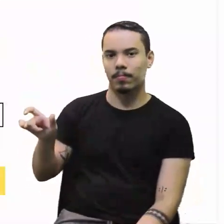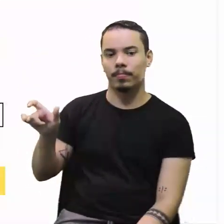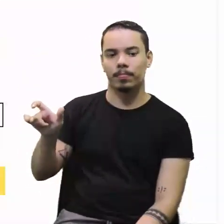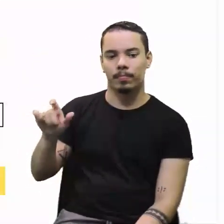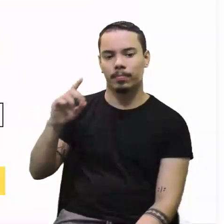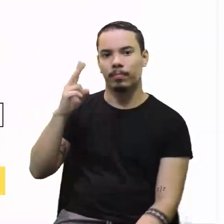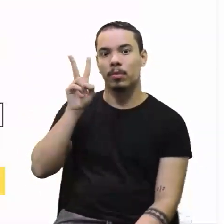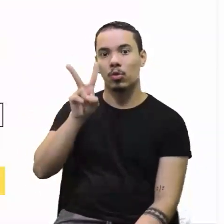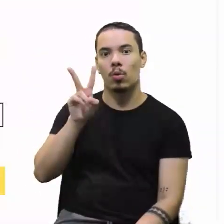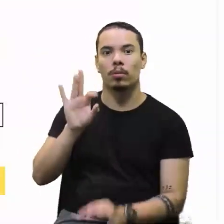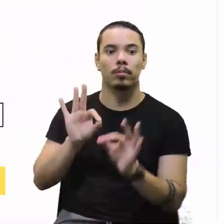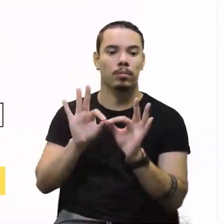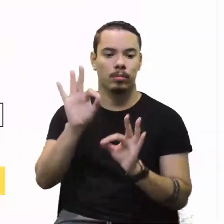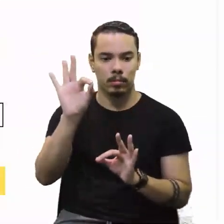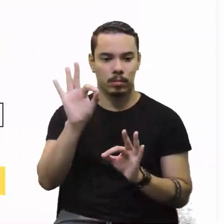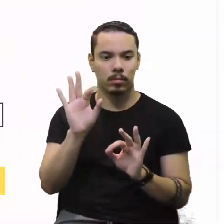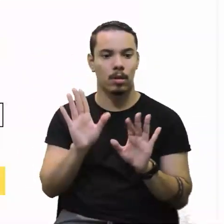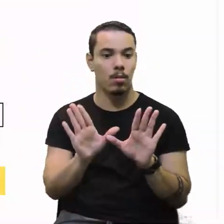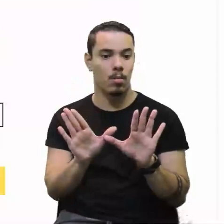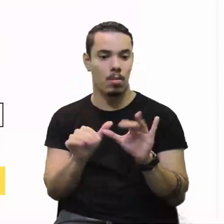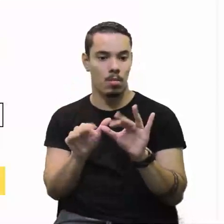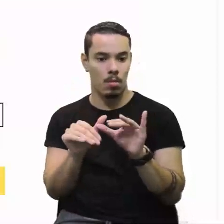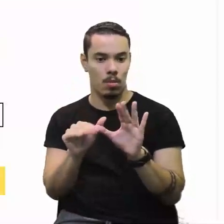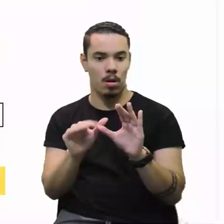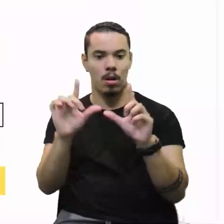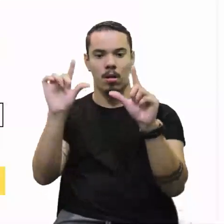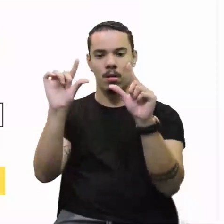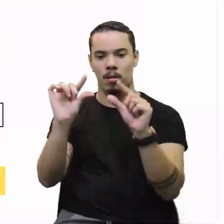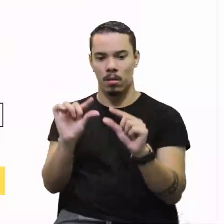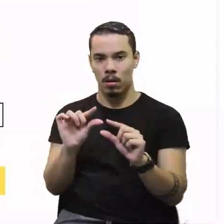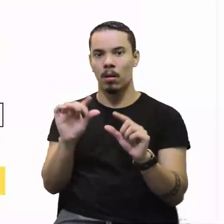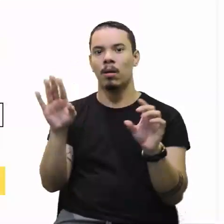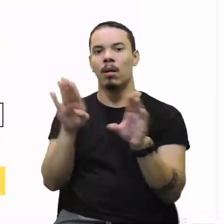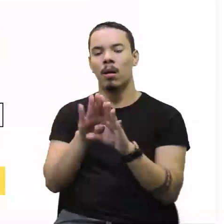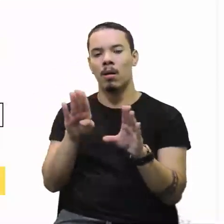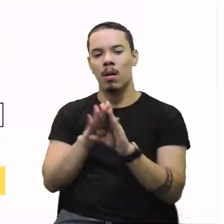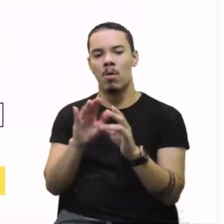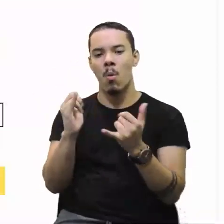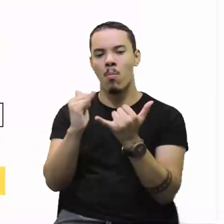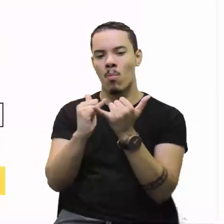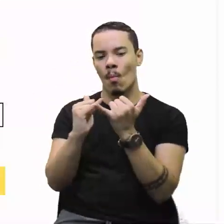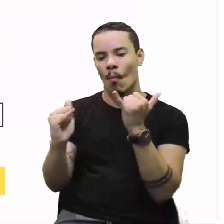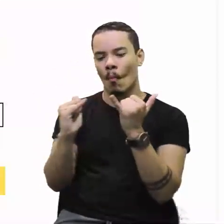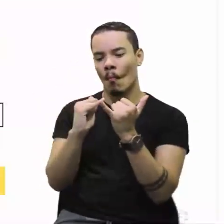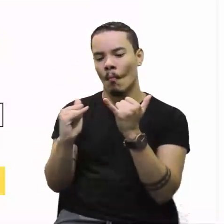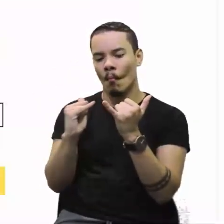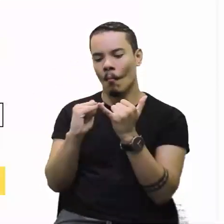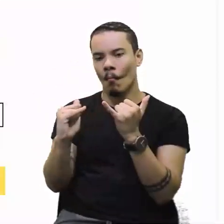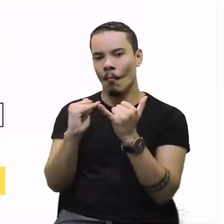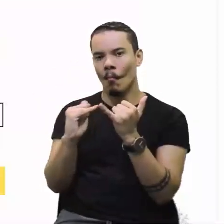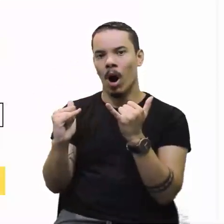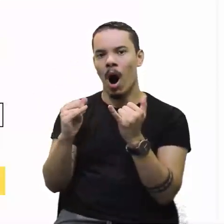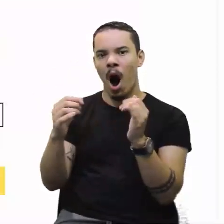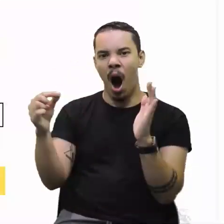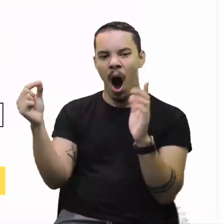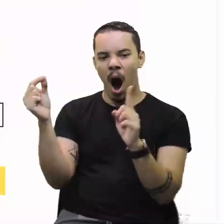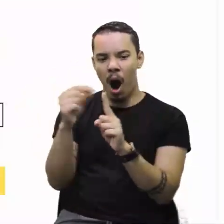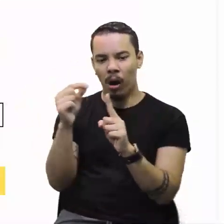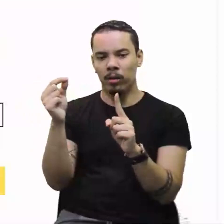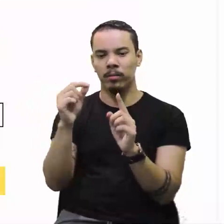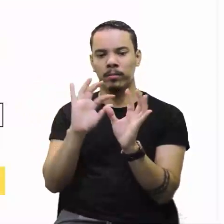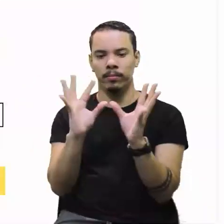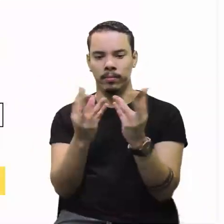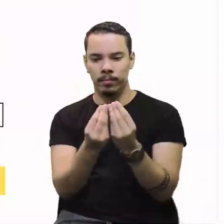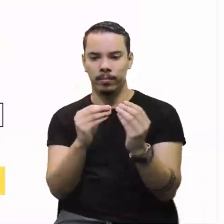metros. Borboleta depois vai diminuindo, 10 a menos 2, a ponta da agulha, protozoário,